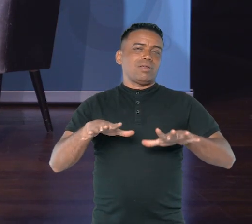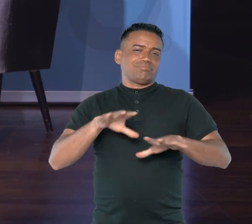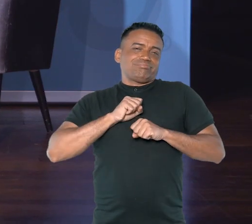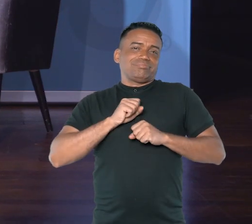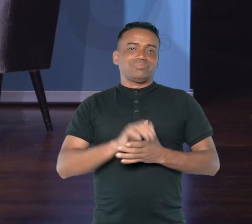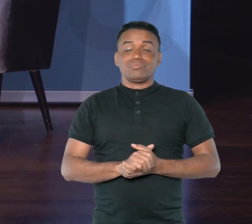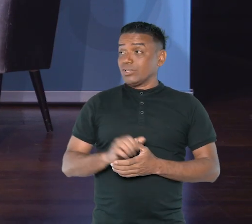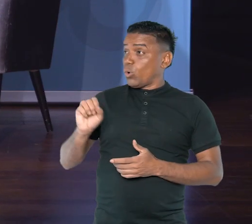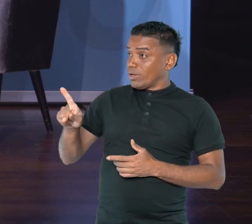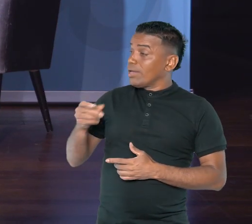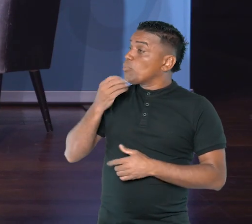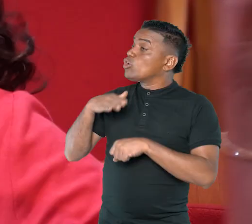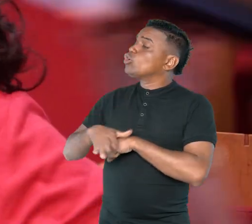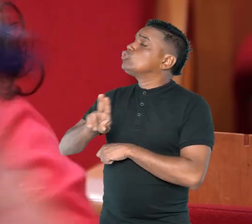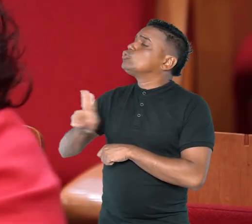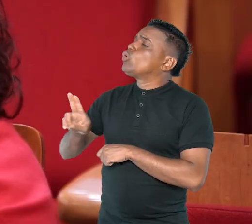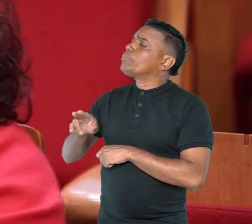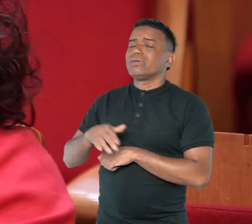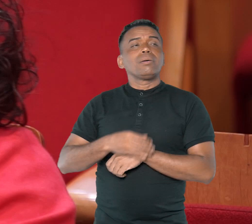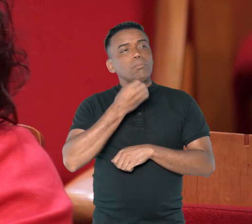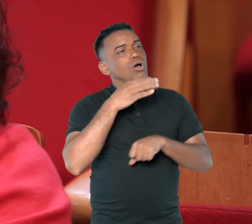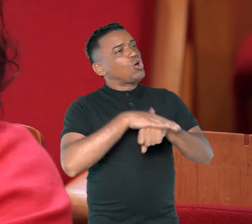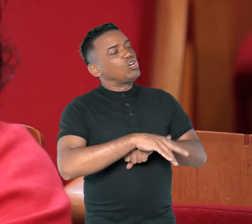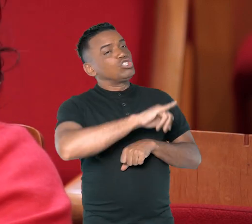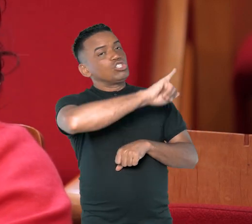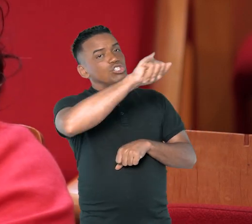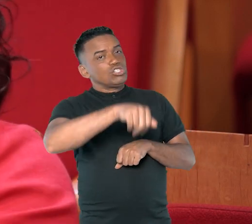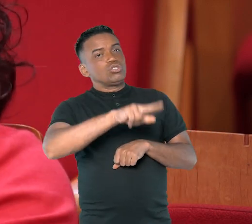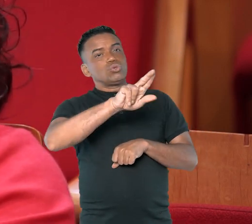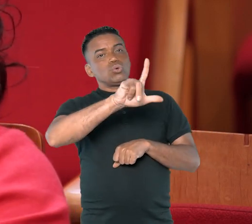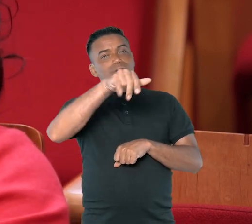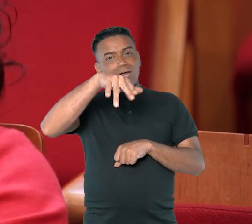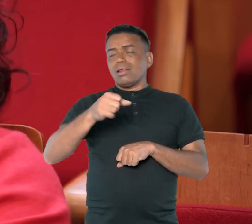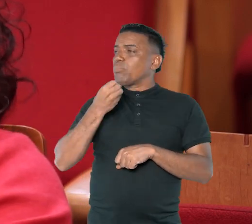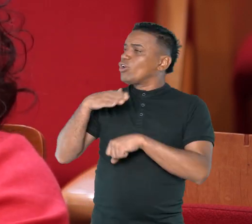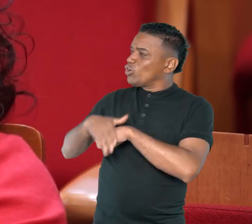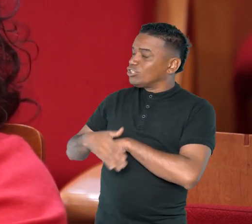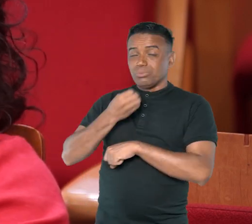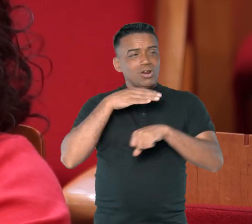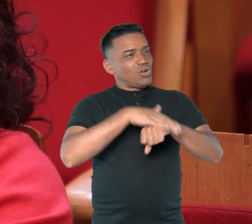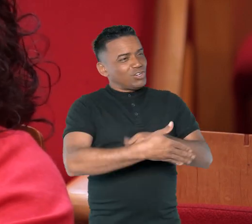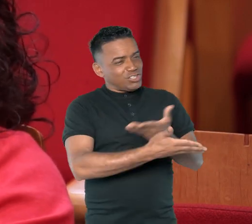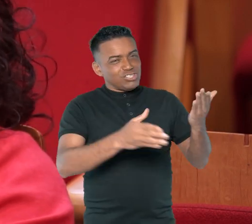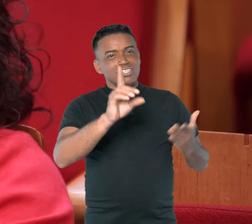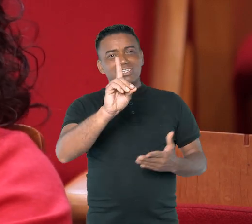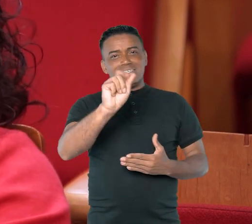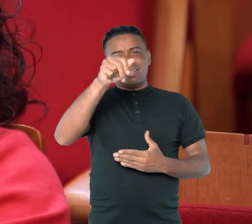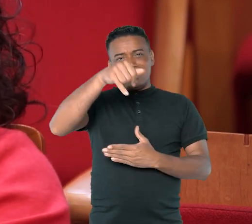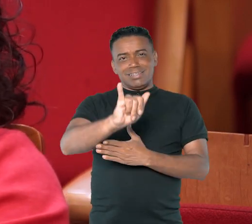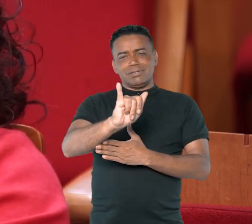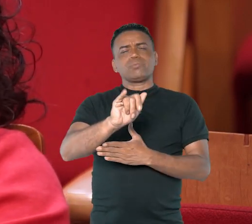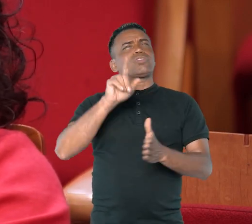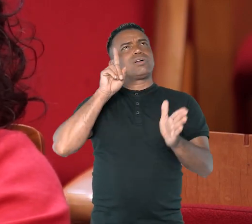Alguém? Boa noite, qual o seu nome? Boa noite, Juliana. Boa noite, Juliana. Boa noite, Dani. Queria fazer